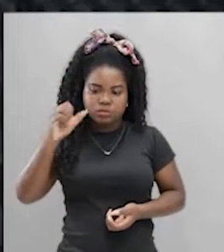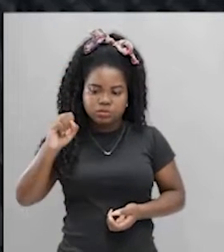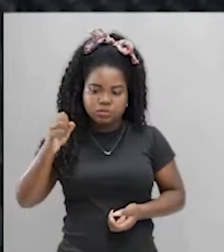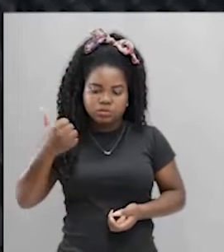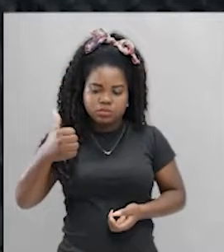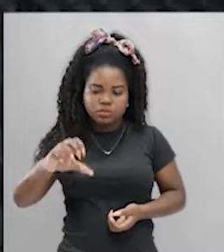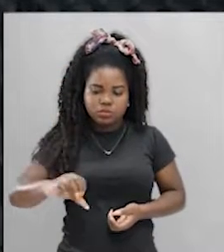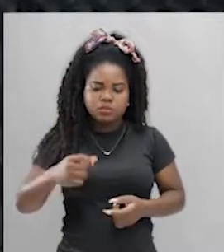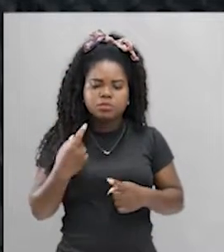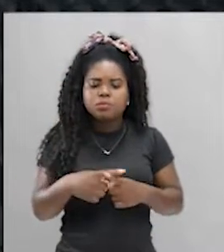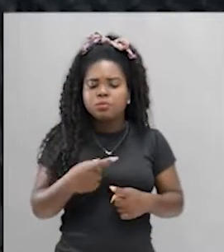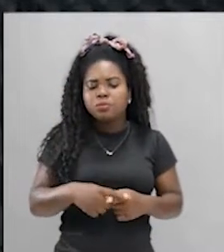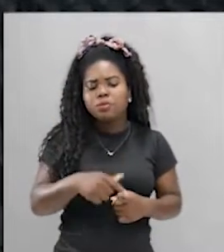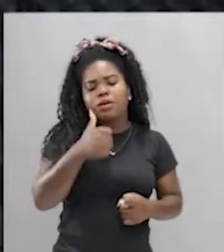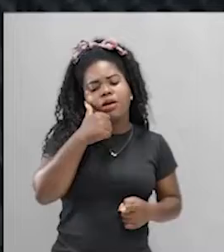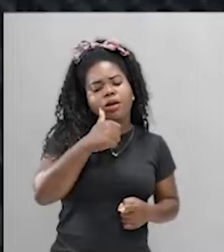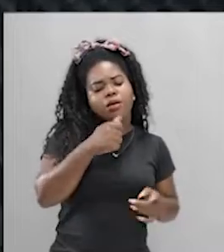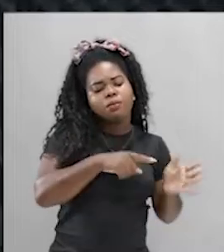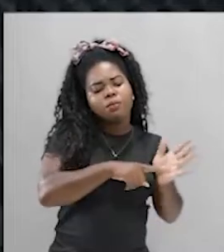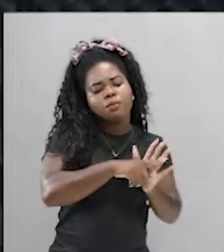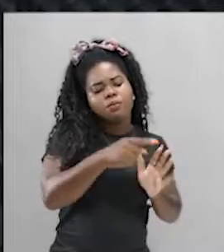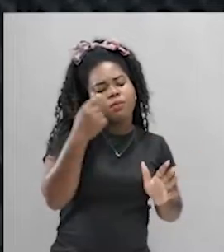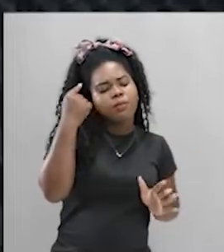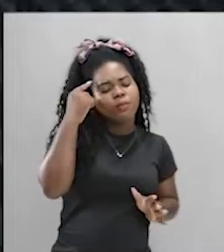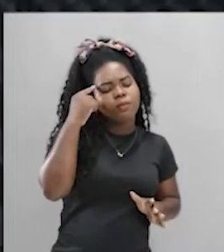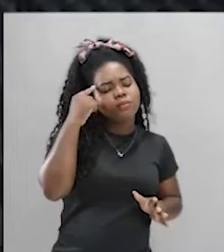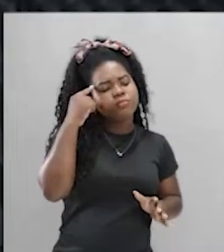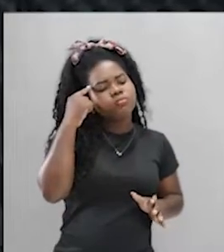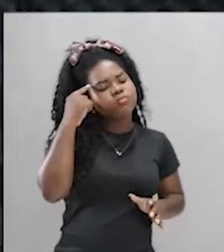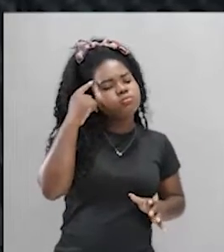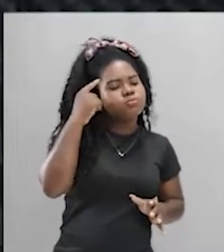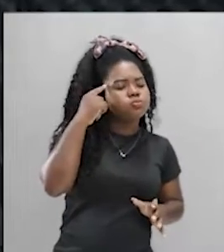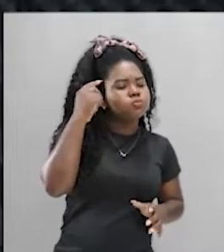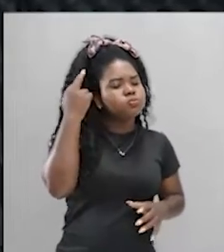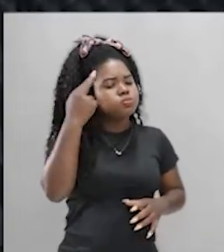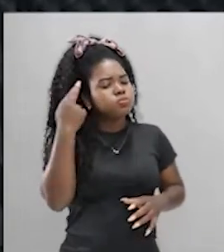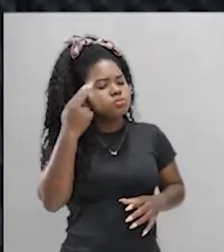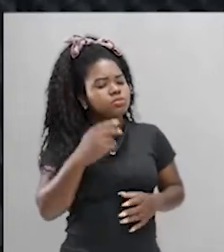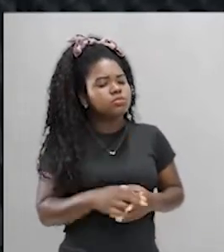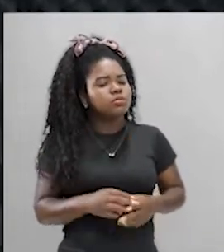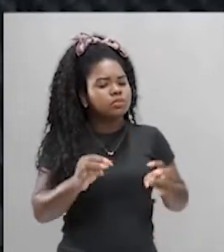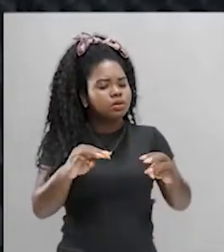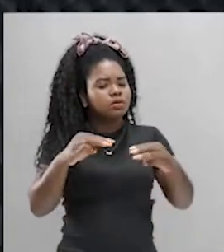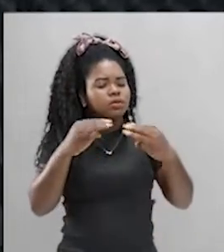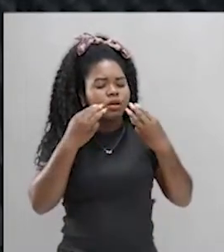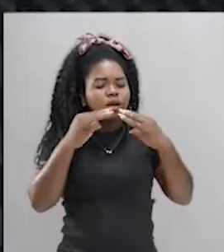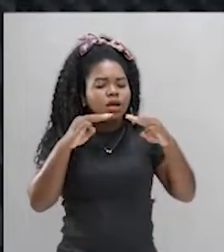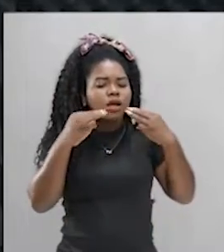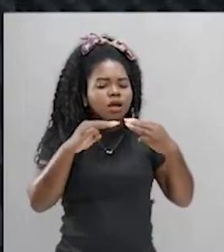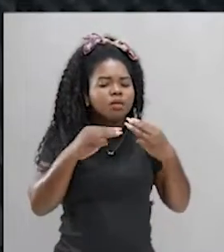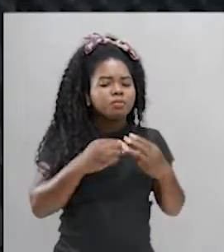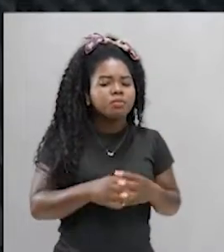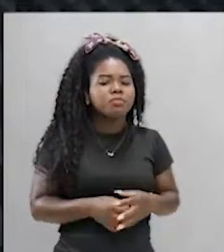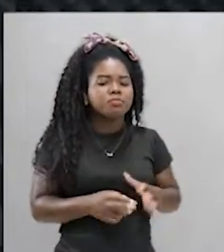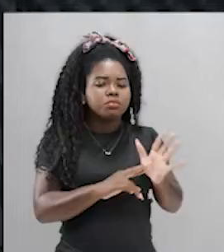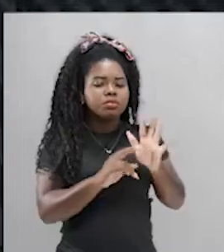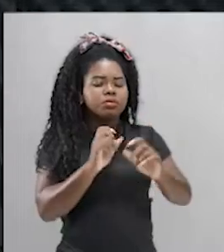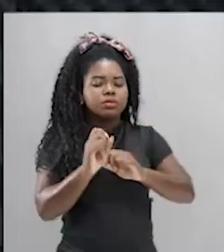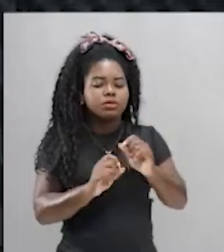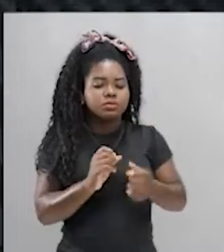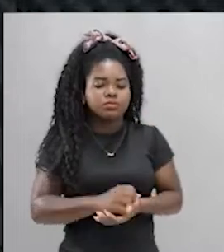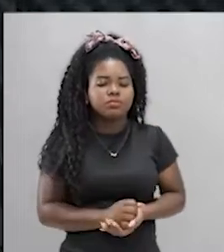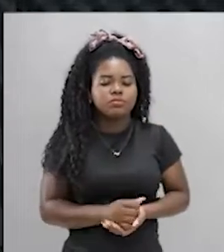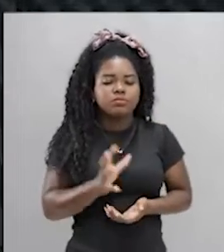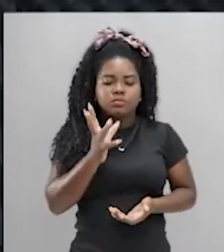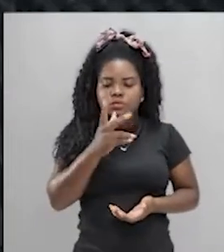XIX? Por que ela questiona essa situação? O que traz a música a ele? Então, é um embate gigantesco que a gente faz nós mesmos, só que a gente